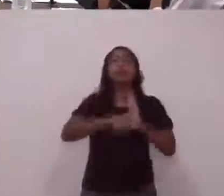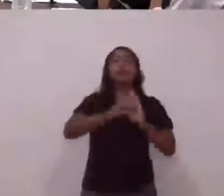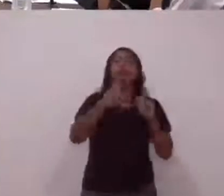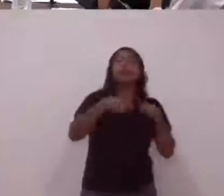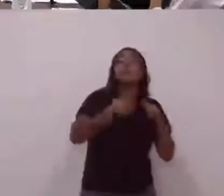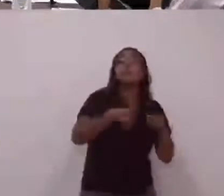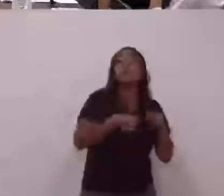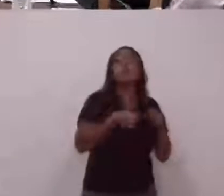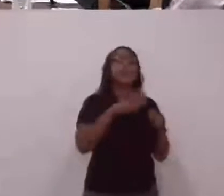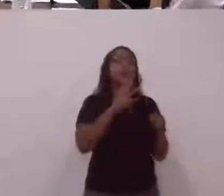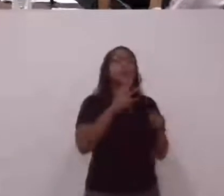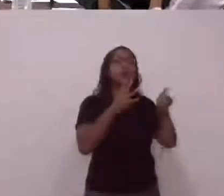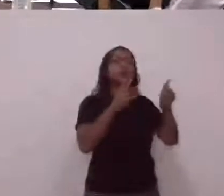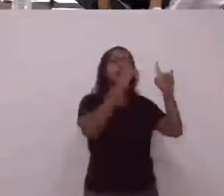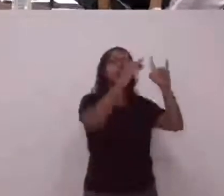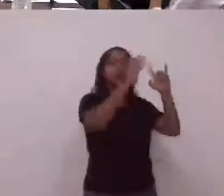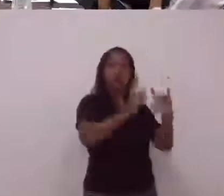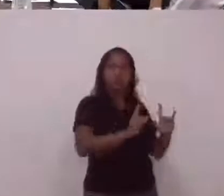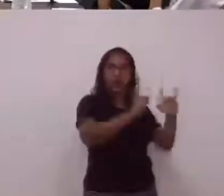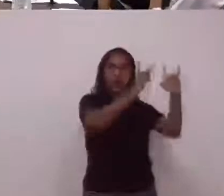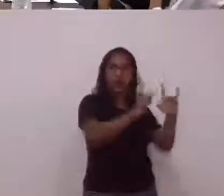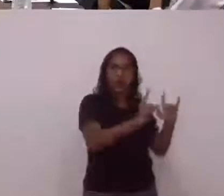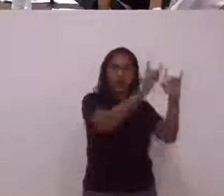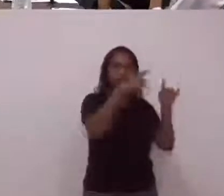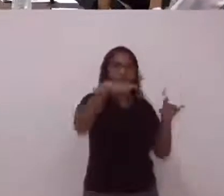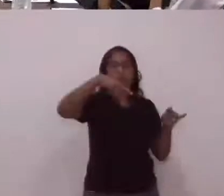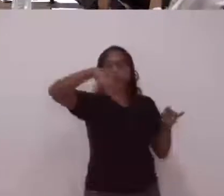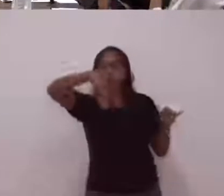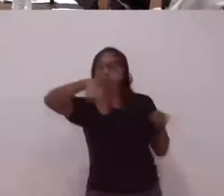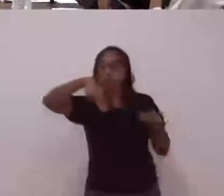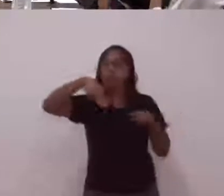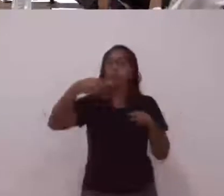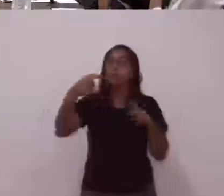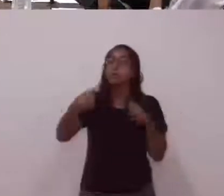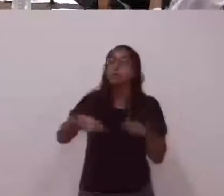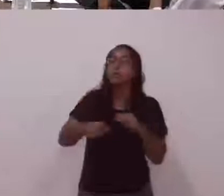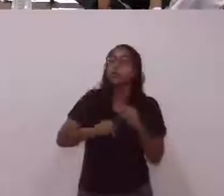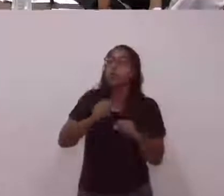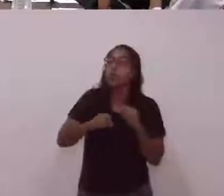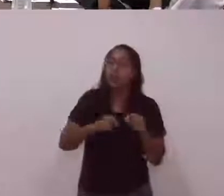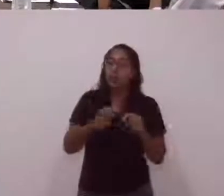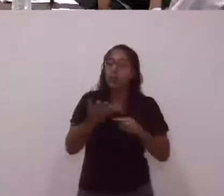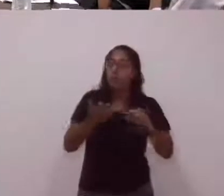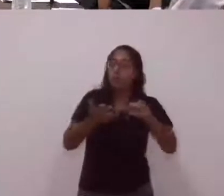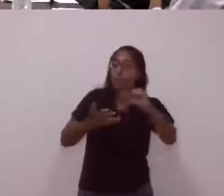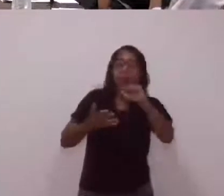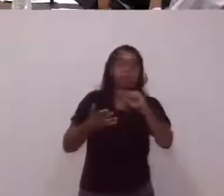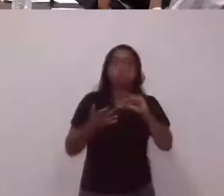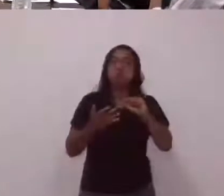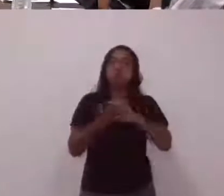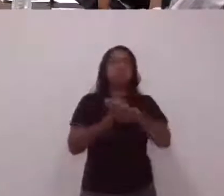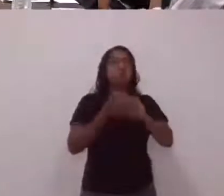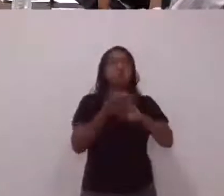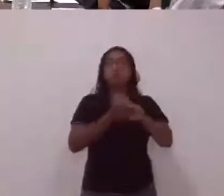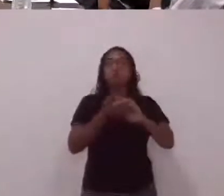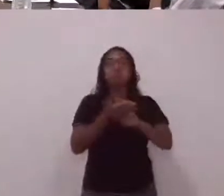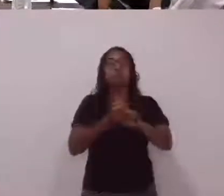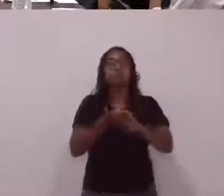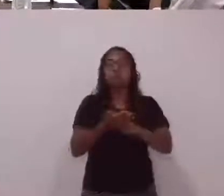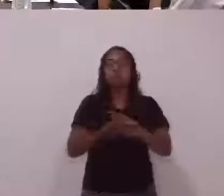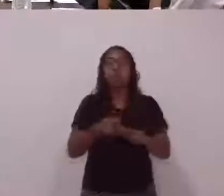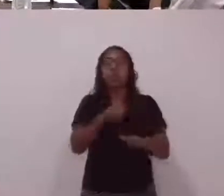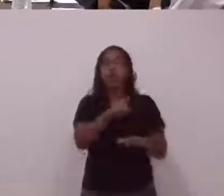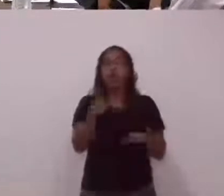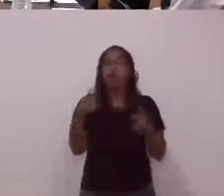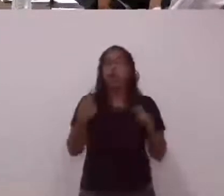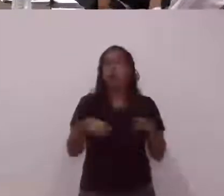do imóvel estabelecido pela Polícia Militar para pleno acolhimento das atividades policiais. Exigências essas